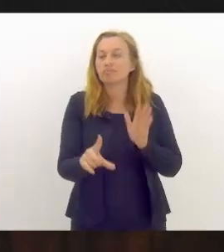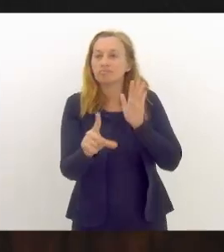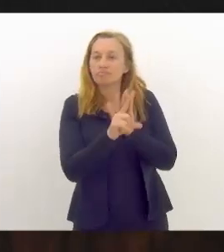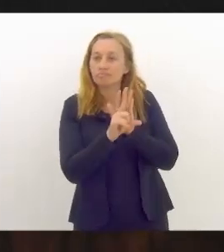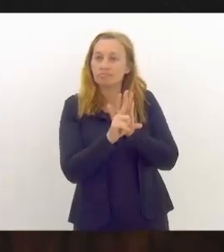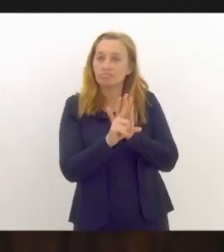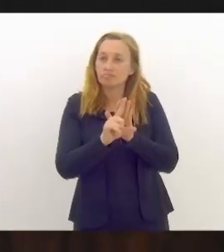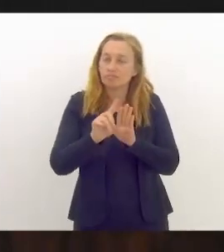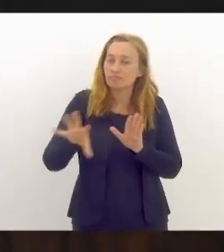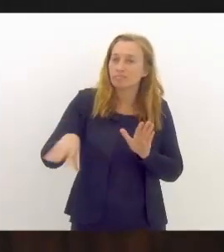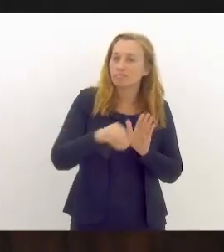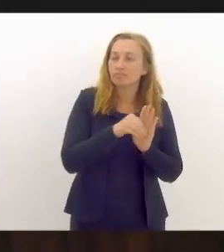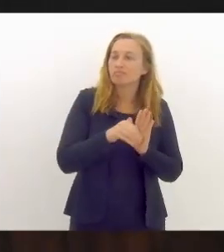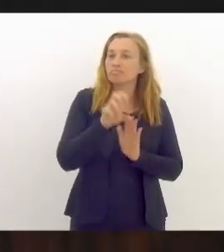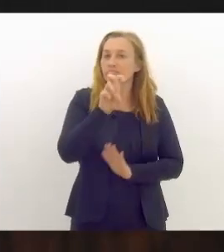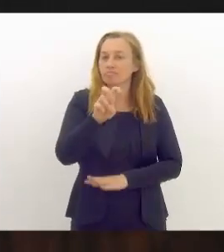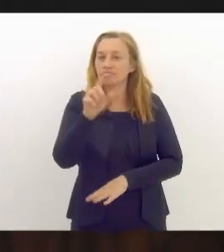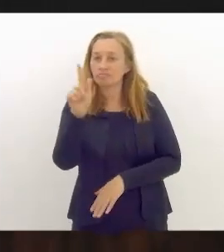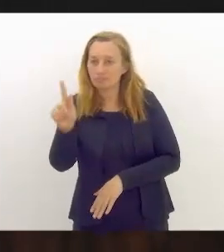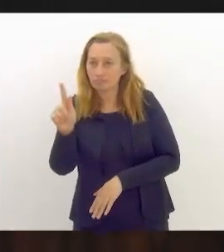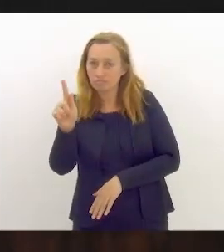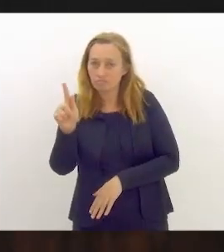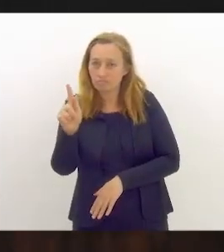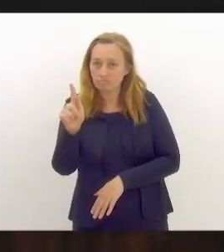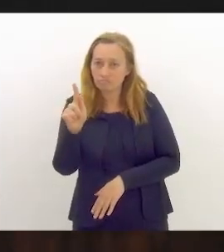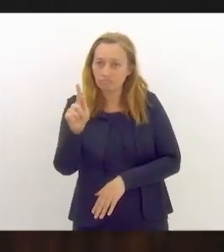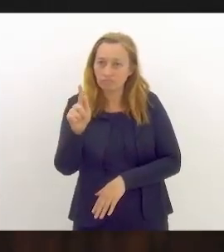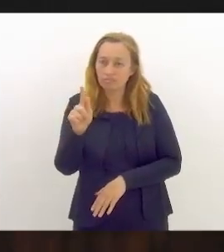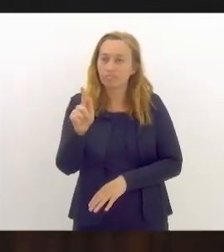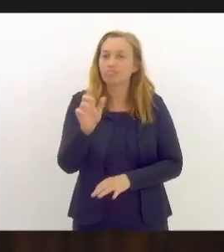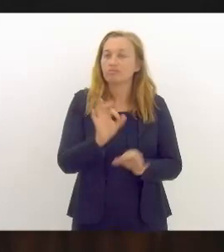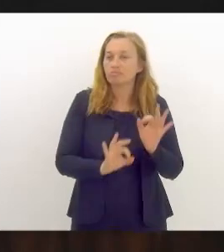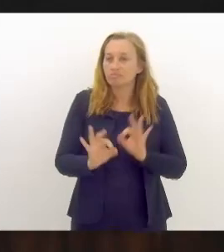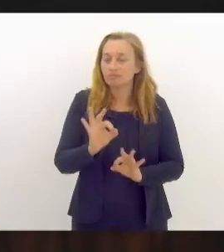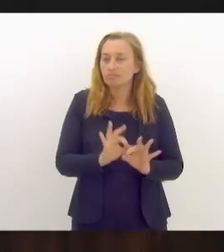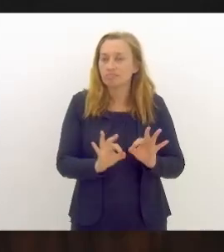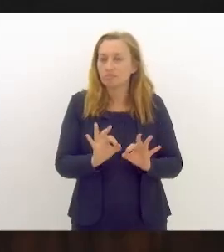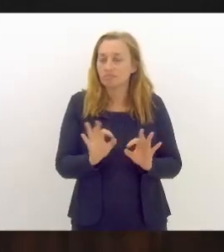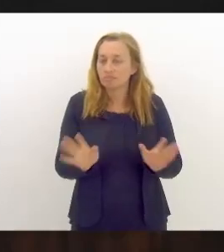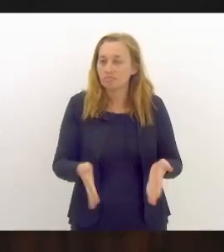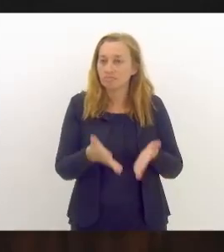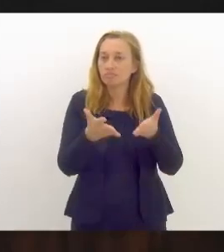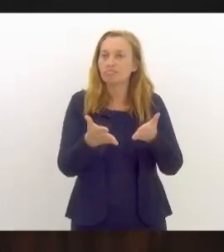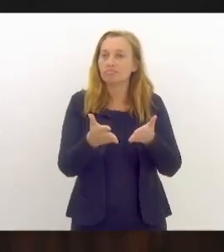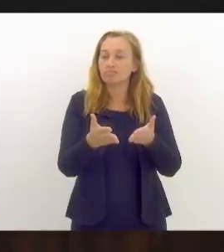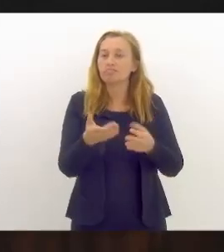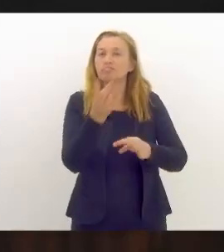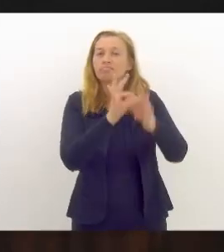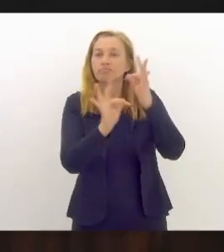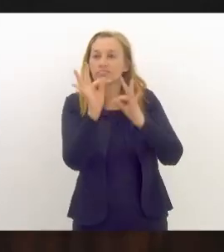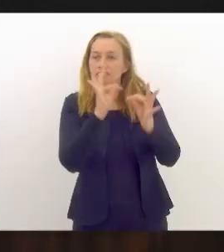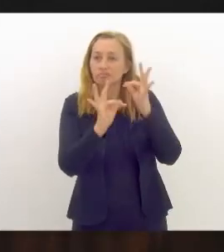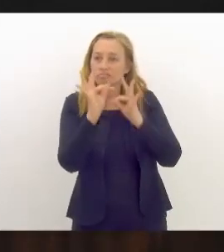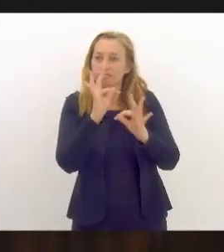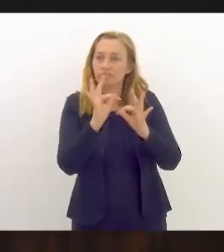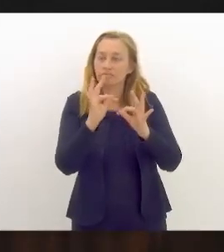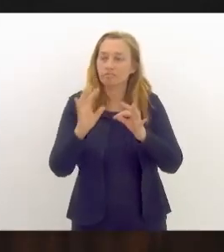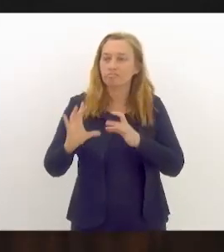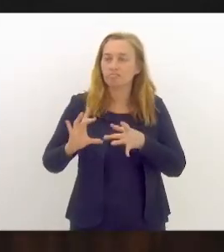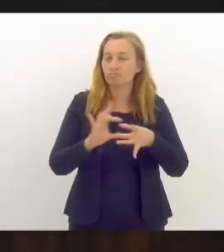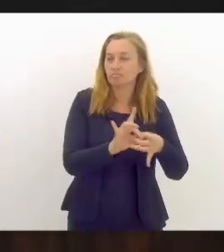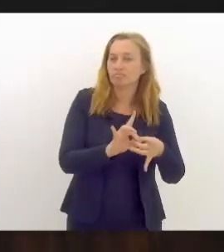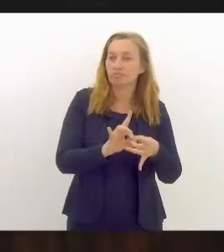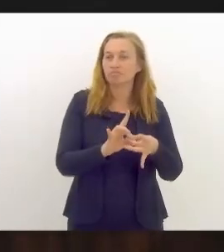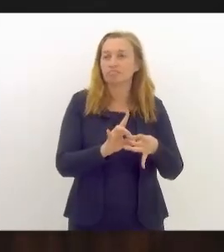implementação dos 5g e que instituiu o programa de estímulo a implantação de tecnologias de conectividade